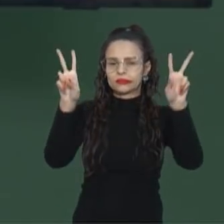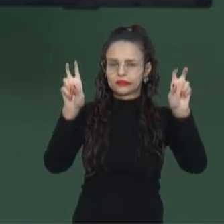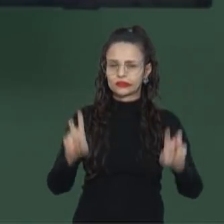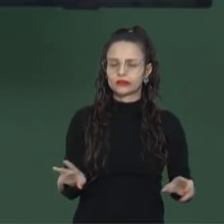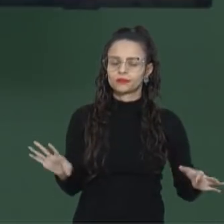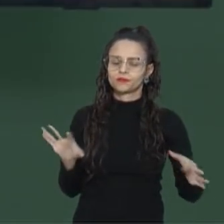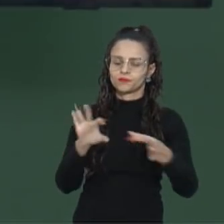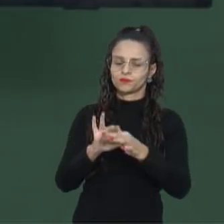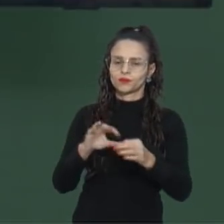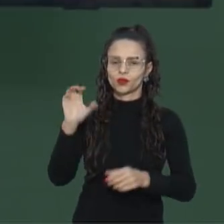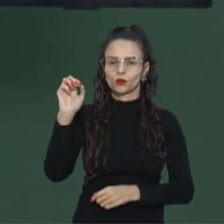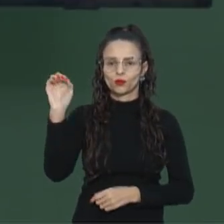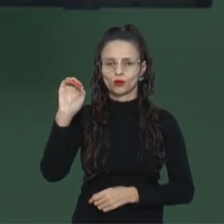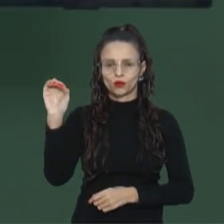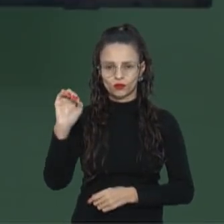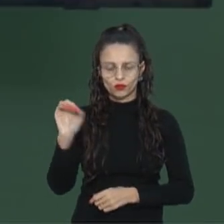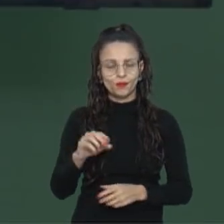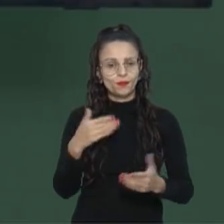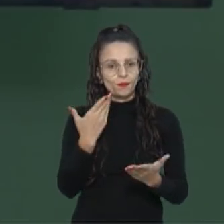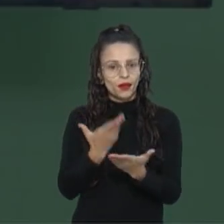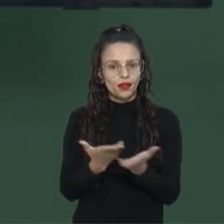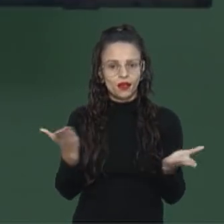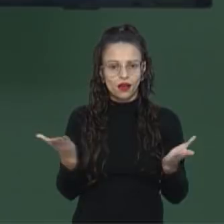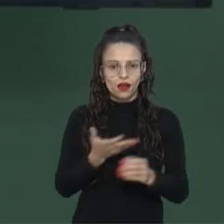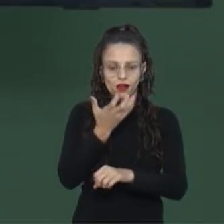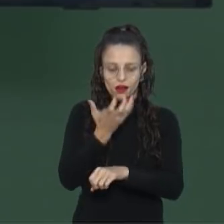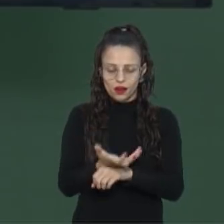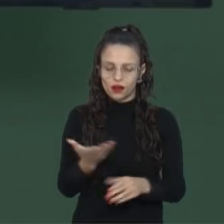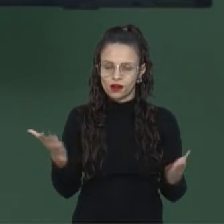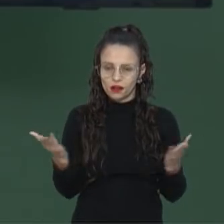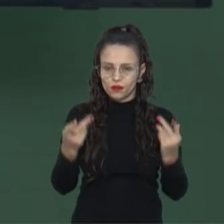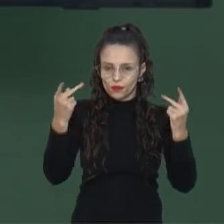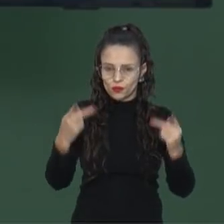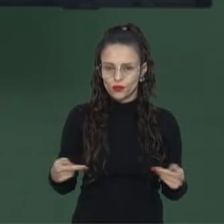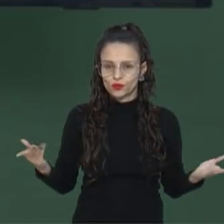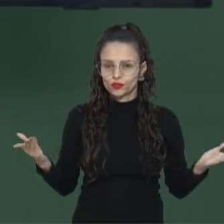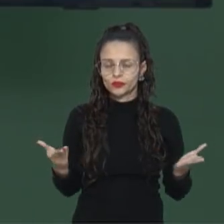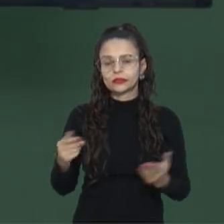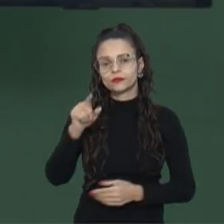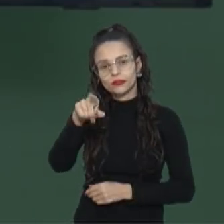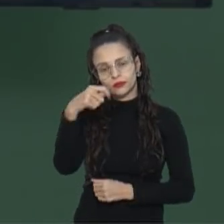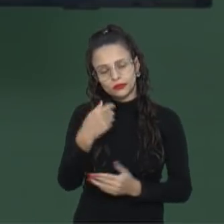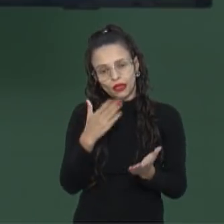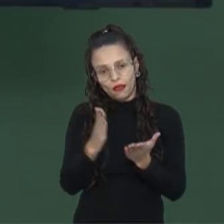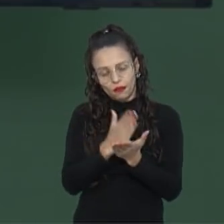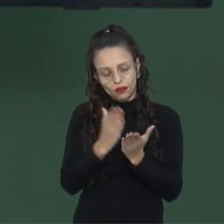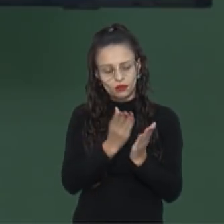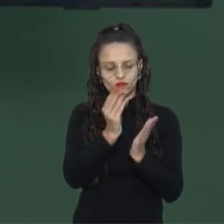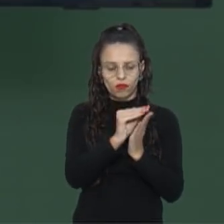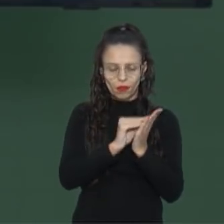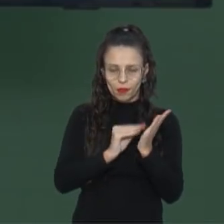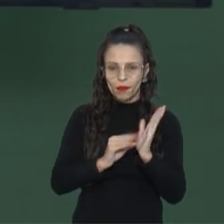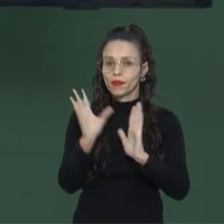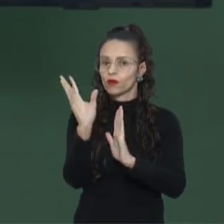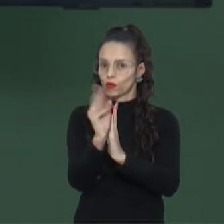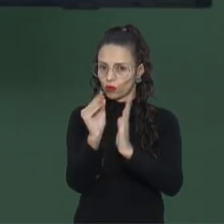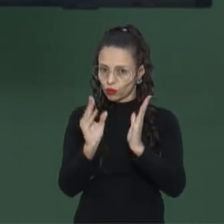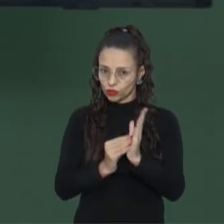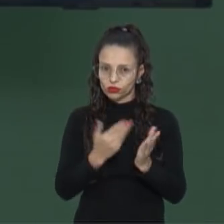óxidos. Começando pela matéria da aula de hoje, né? Que eu já trouxe a reportagem. Estar com o caderno para anotar o conteúdo da aula,